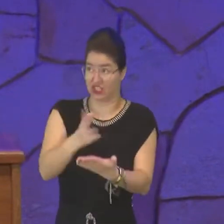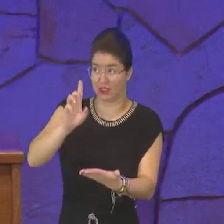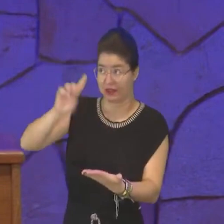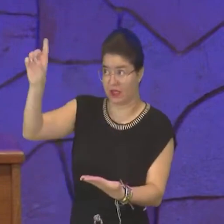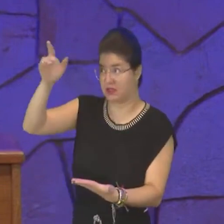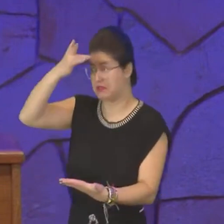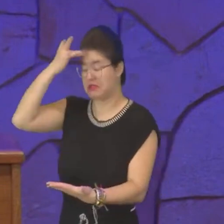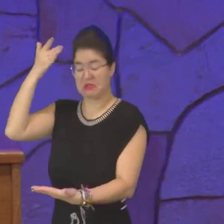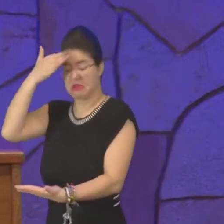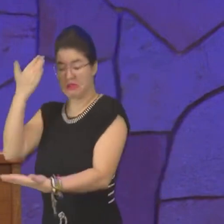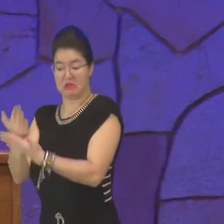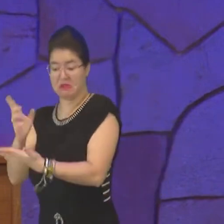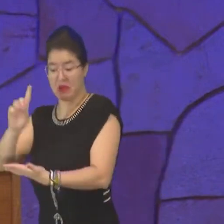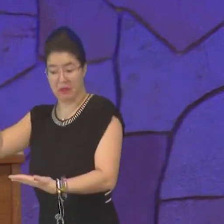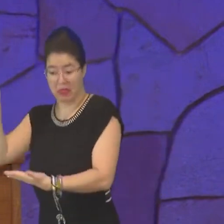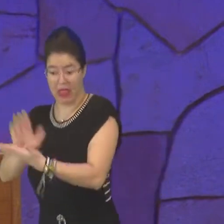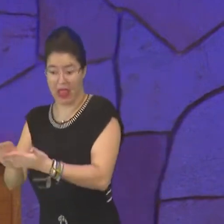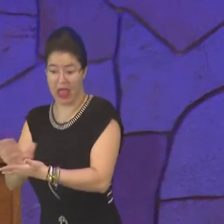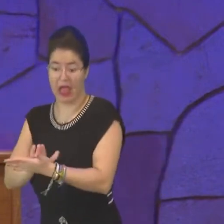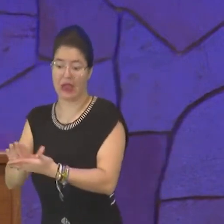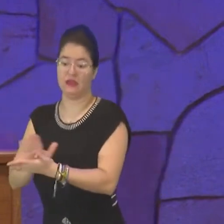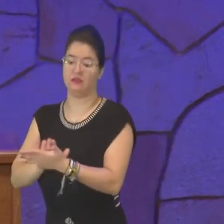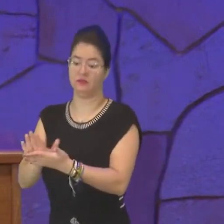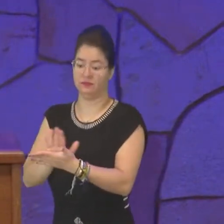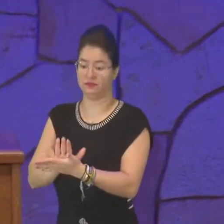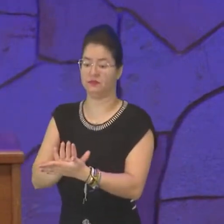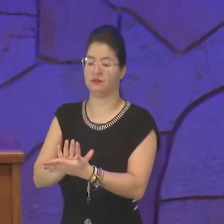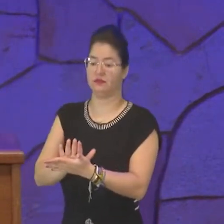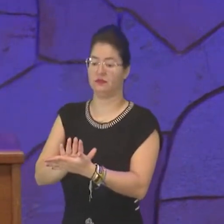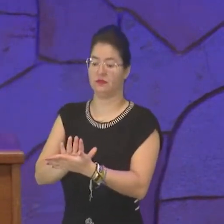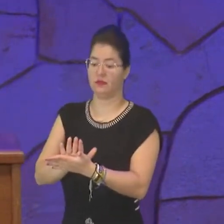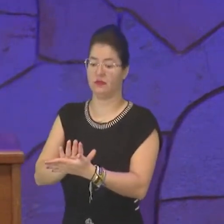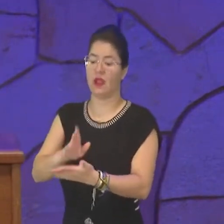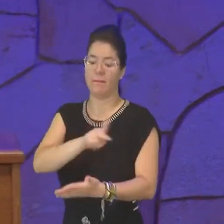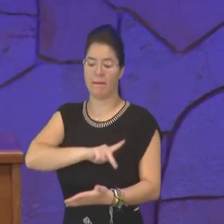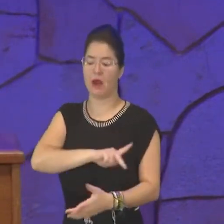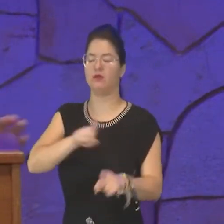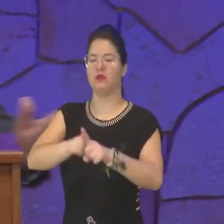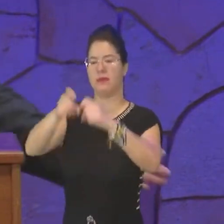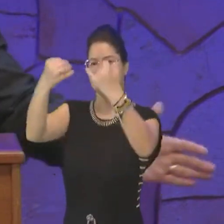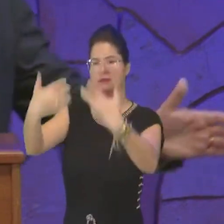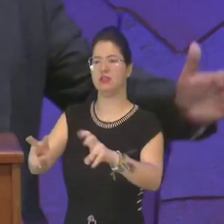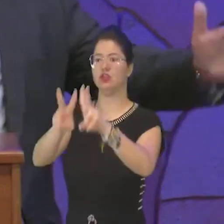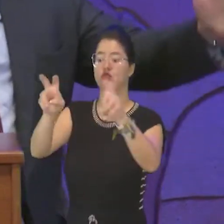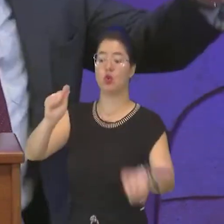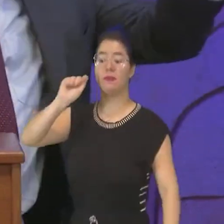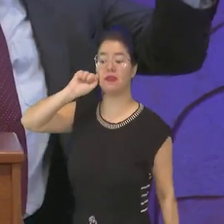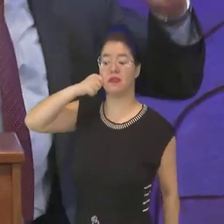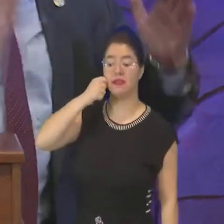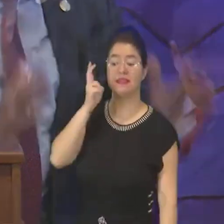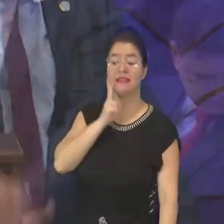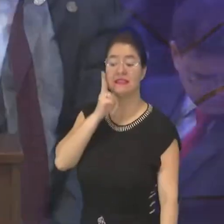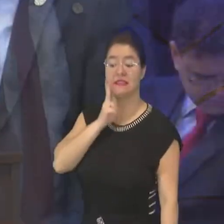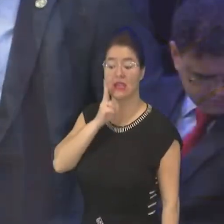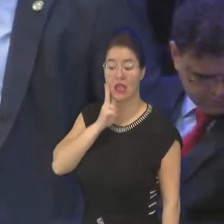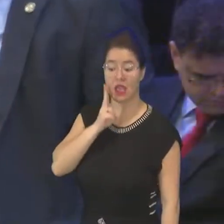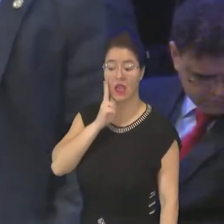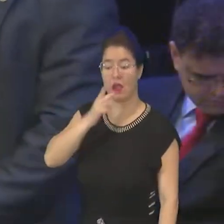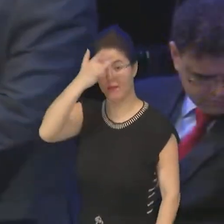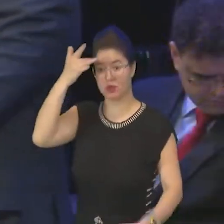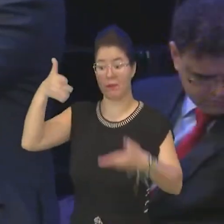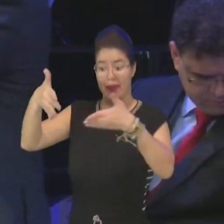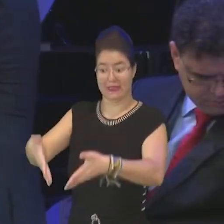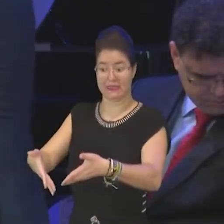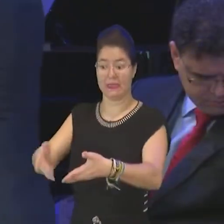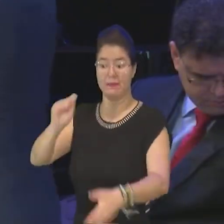ligação do santuário de Deus e os ídolos. E ele poderia também falar sobre a ceia do Senhor, daquele indivíduo que participa da ceia do Senhor na igreja,